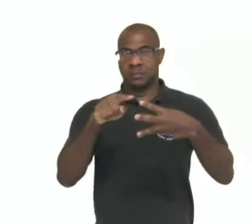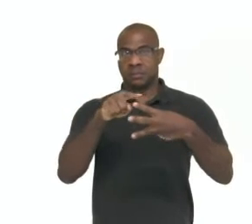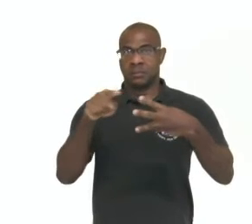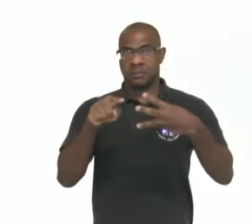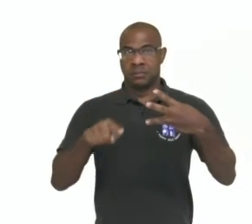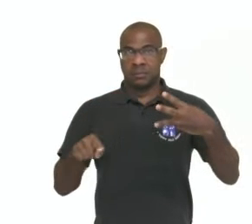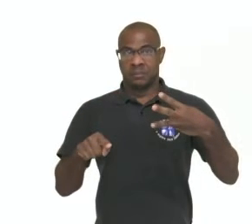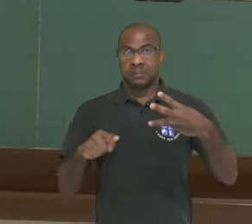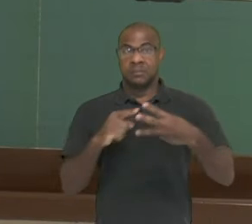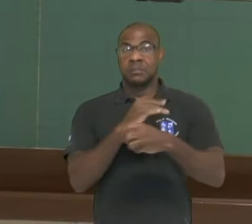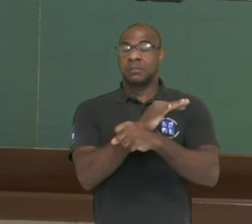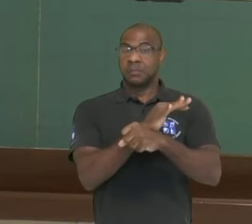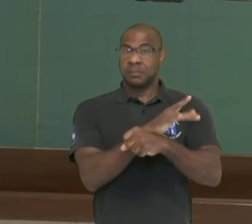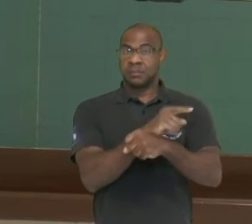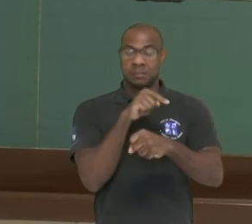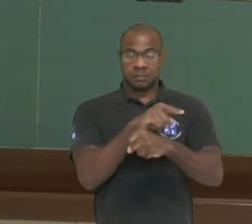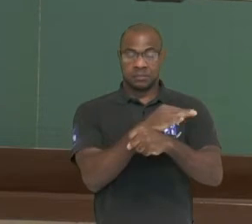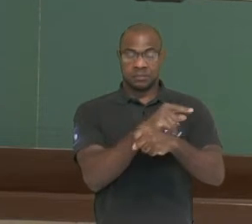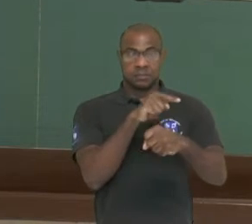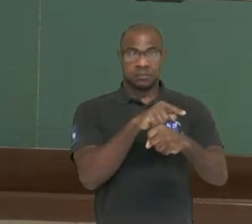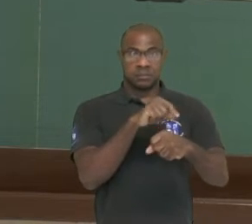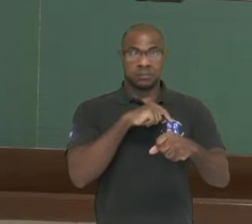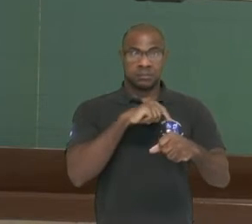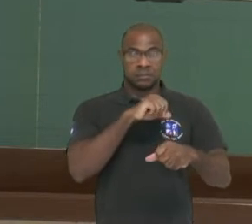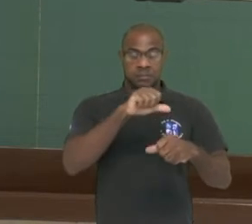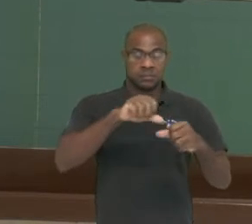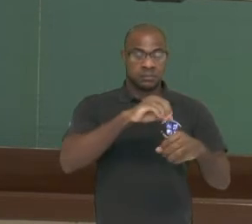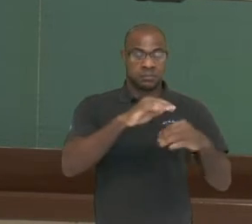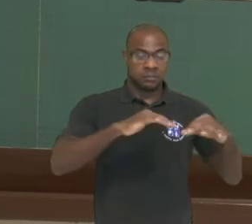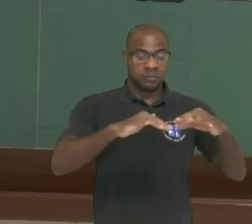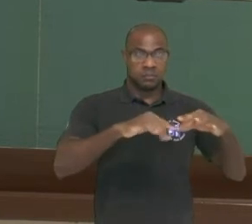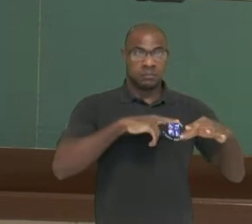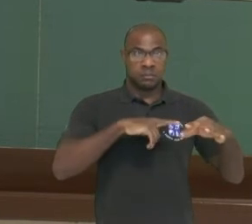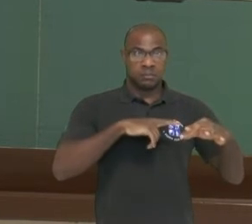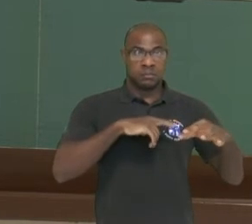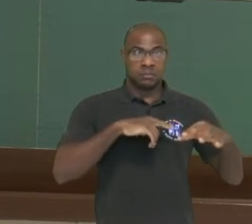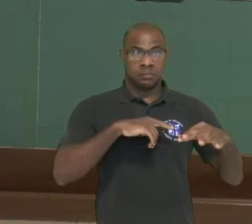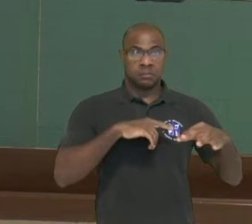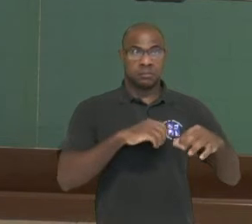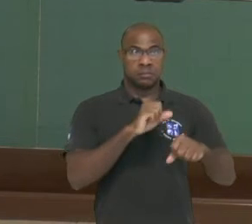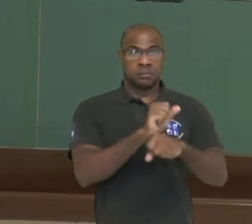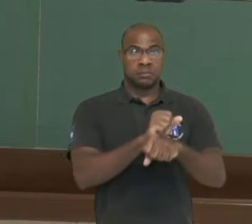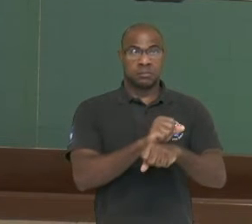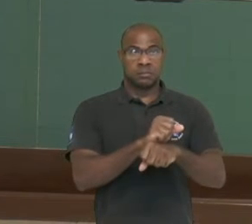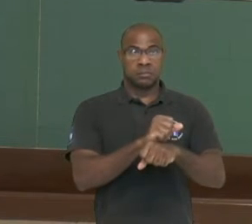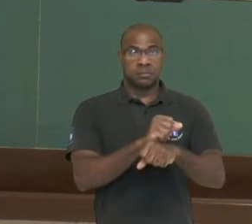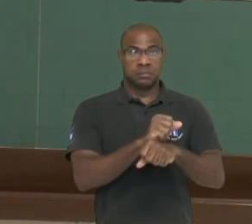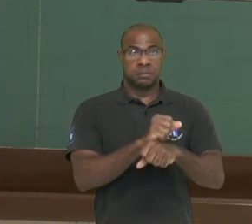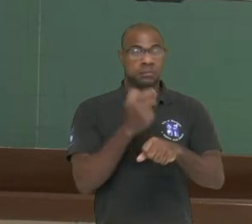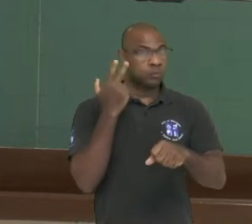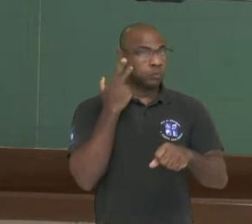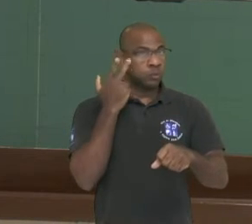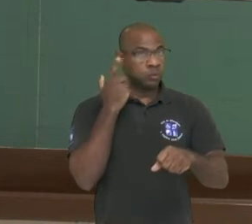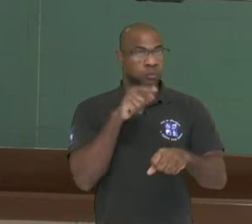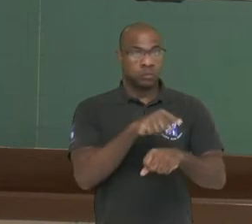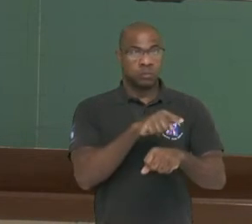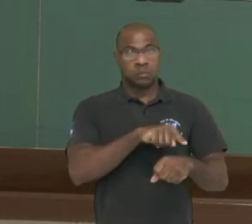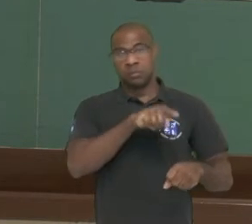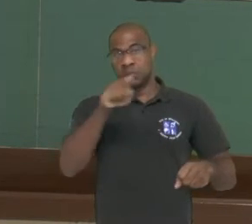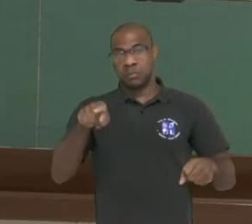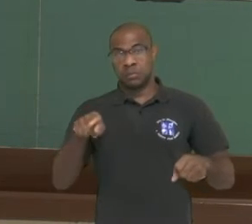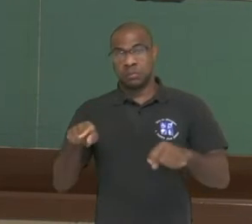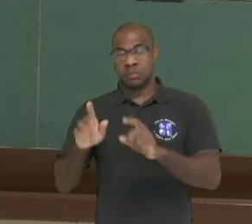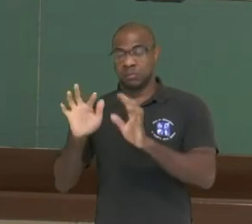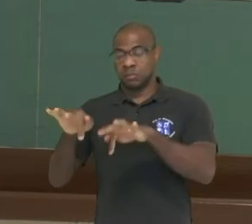do ácido, quando a gente tem a reação de neutralização, que veio da parte do ácido, e depois vamos ter lá a terminação